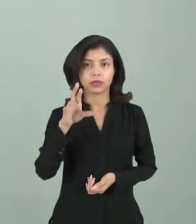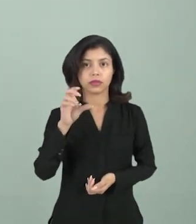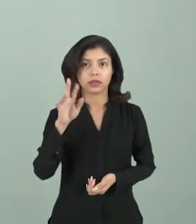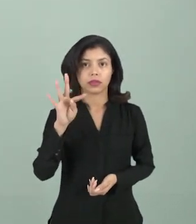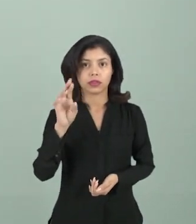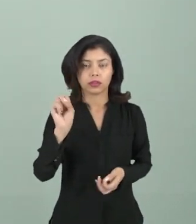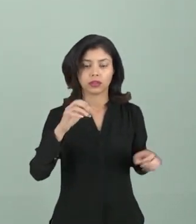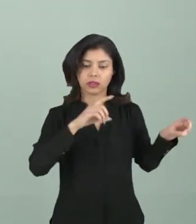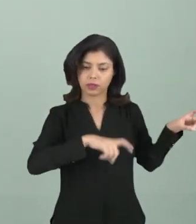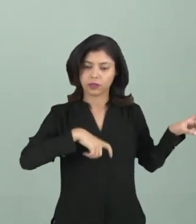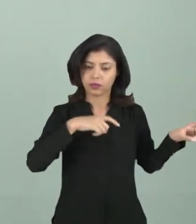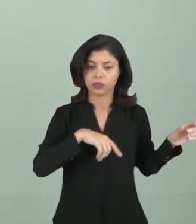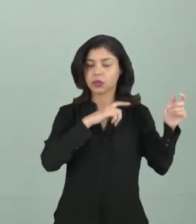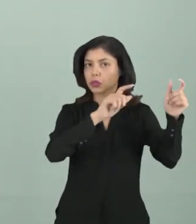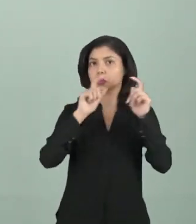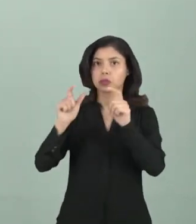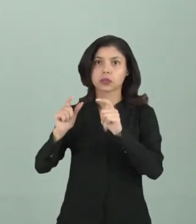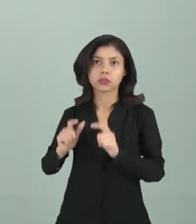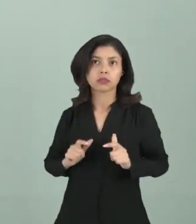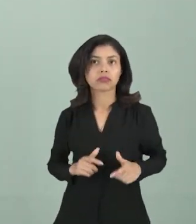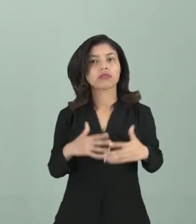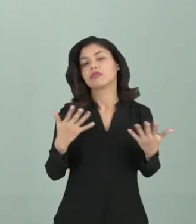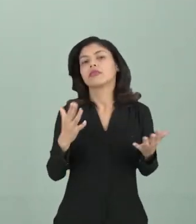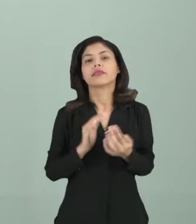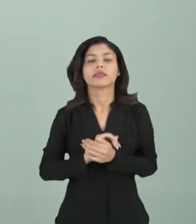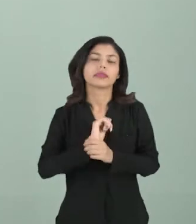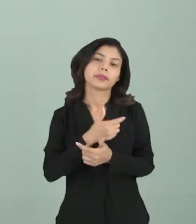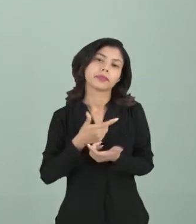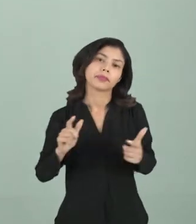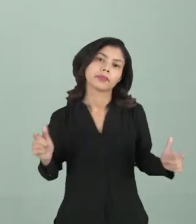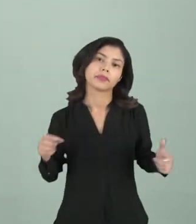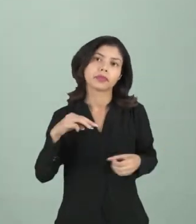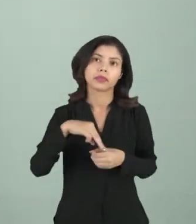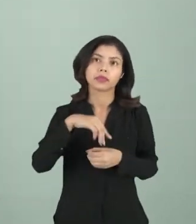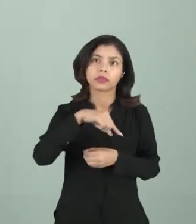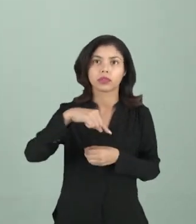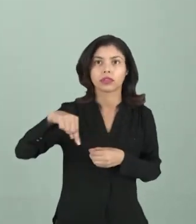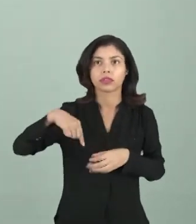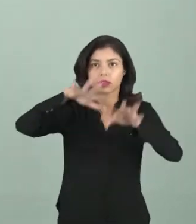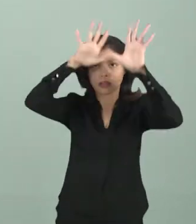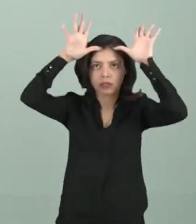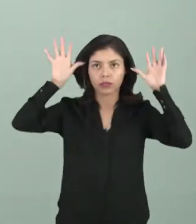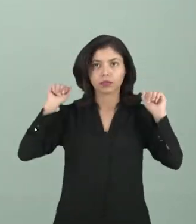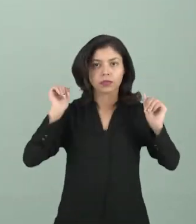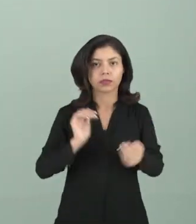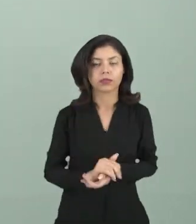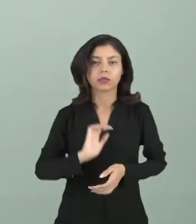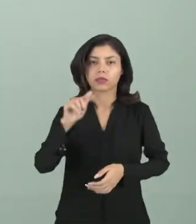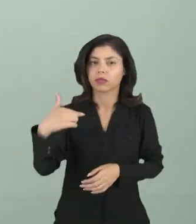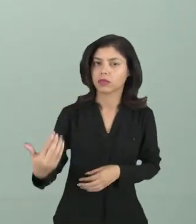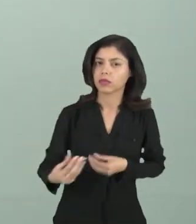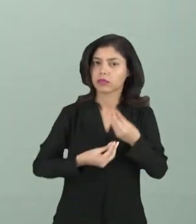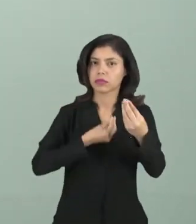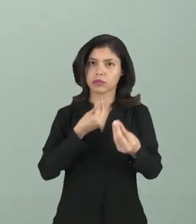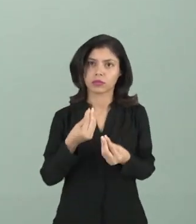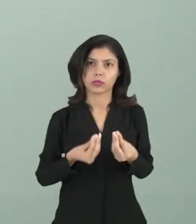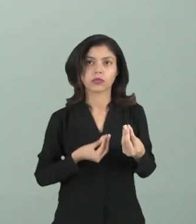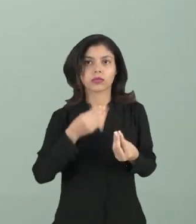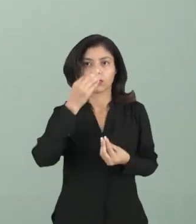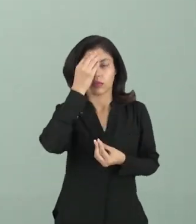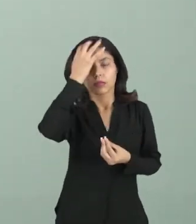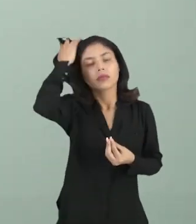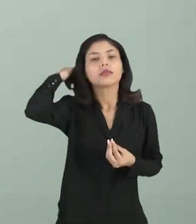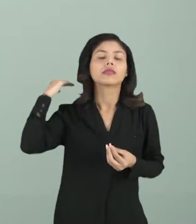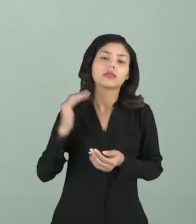rurais instaladas justamente na maioria dos municípios acreanos. É uma outra forma, digamos